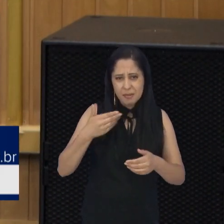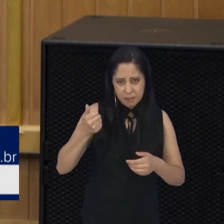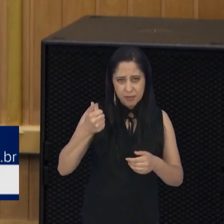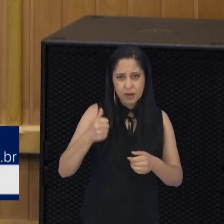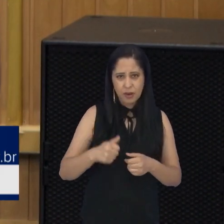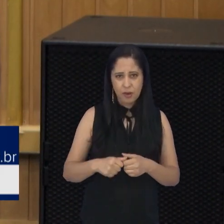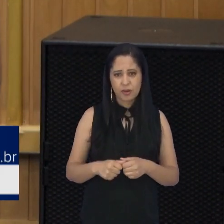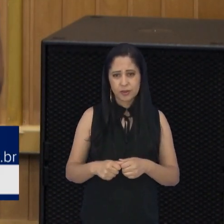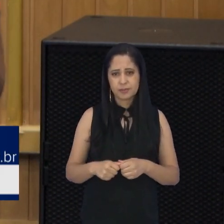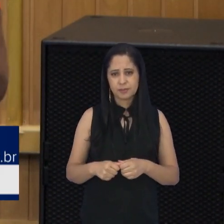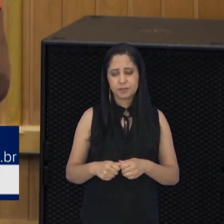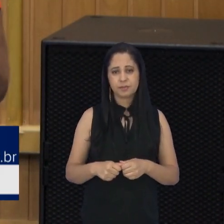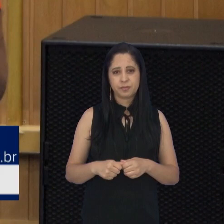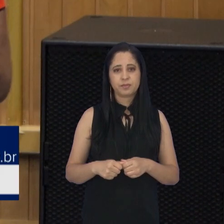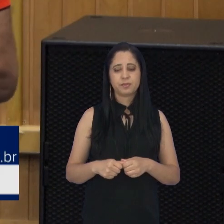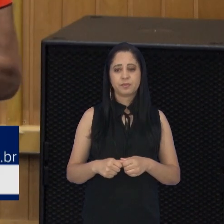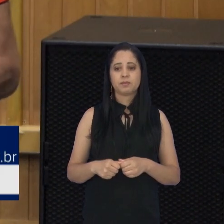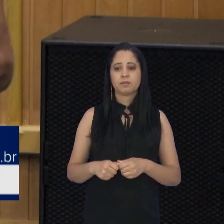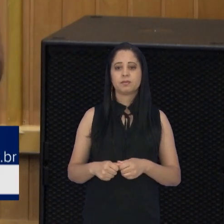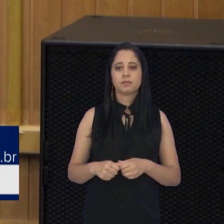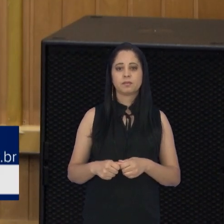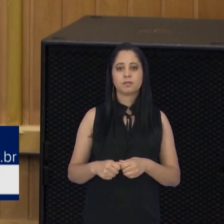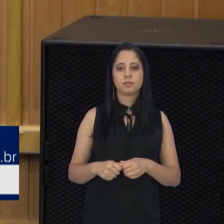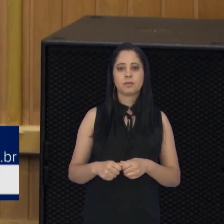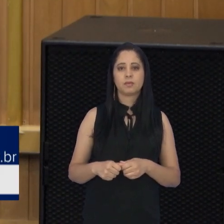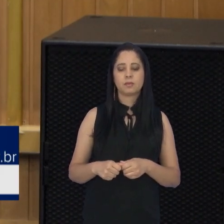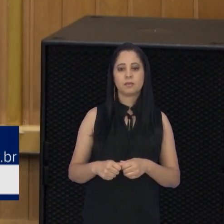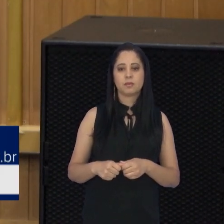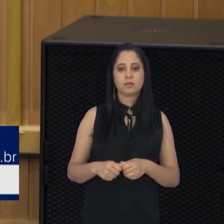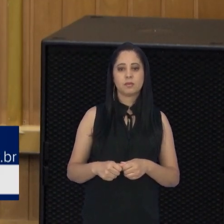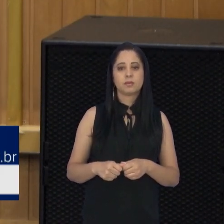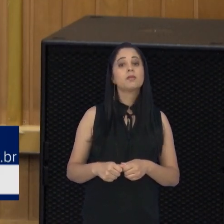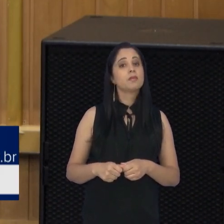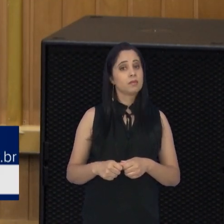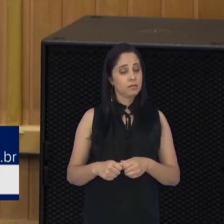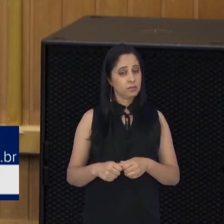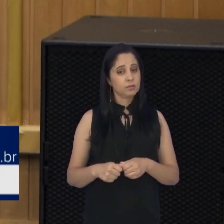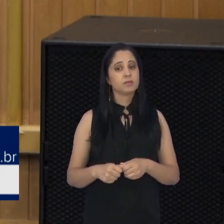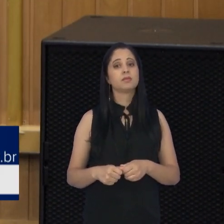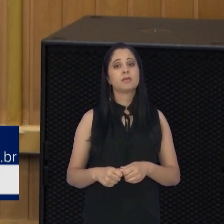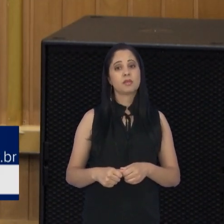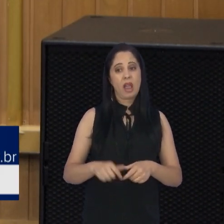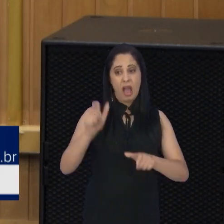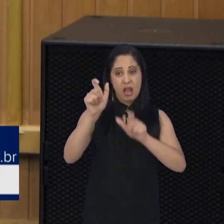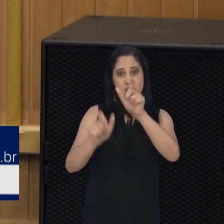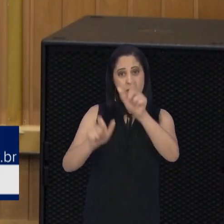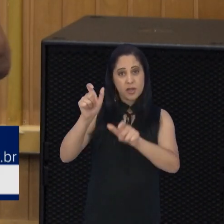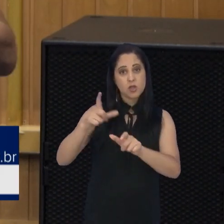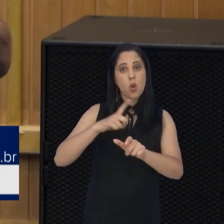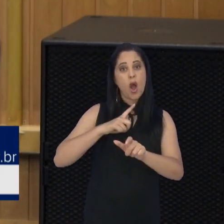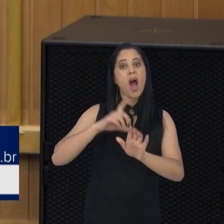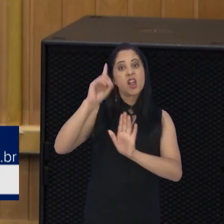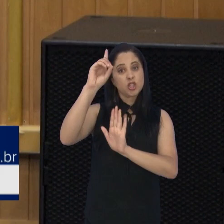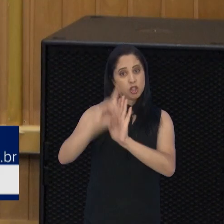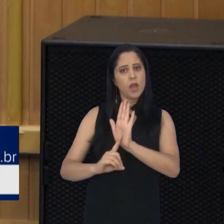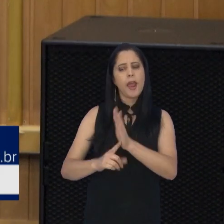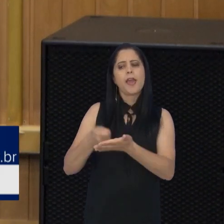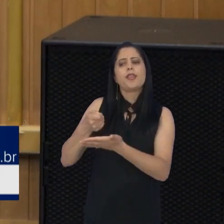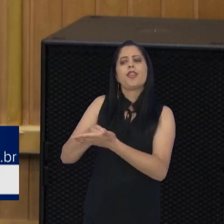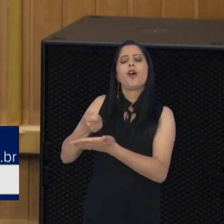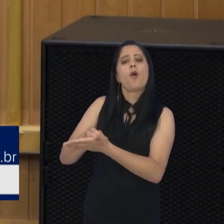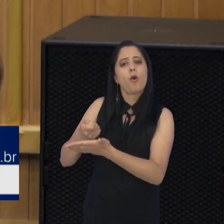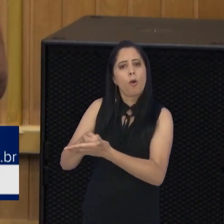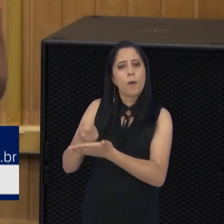pessoas que dependem de uma cultura viva na cidade, elas têm direito de cobrar, né, um dinamismo,